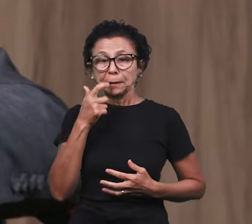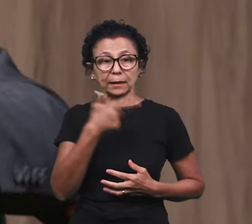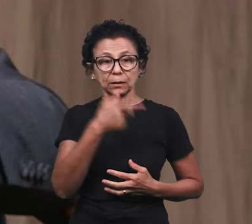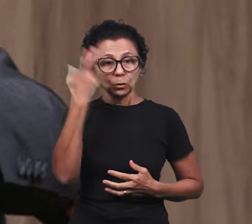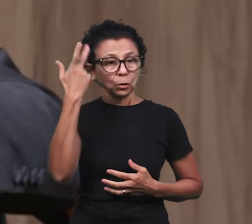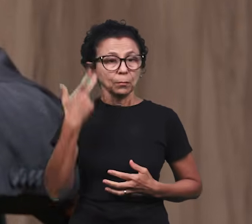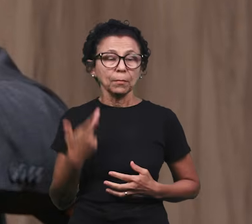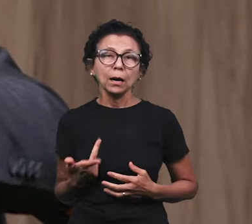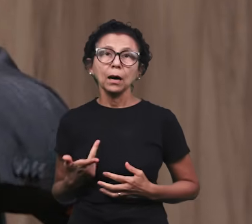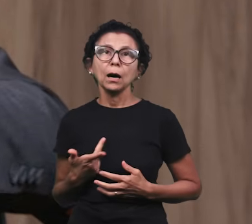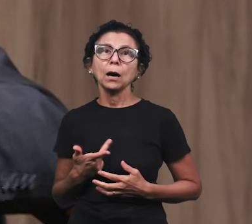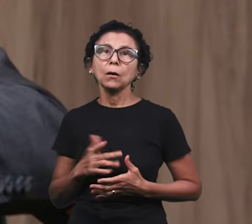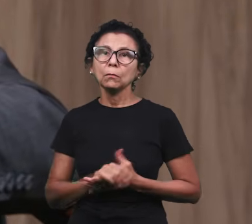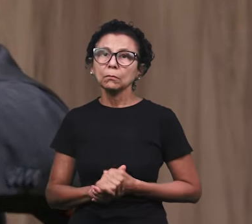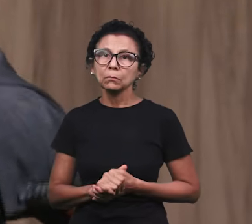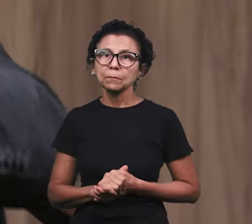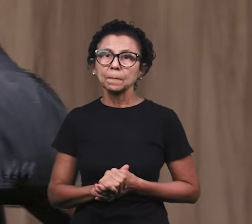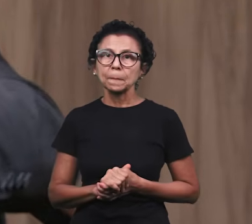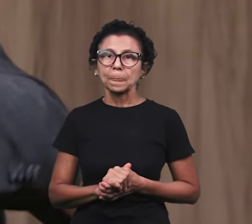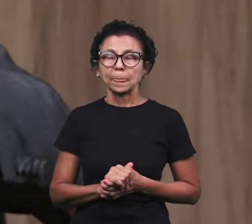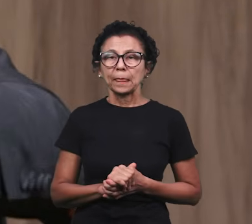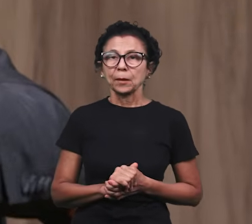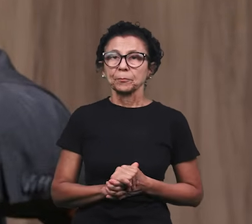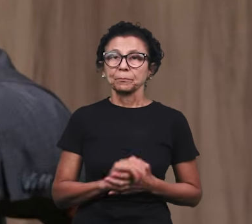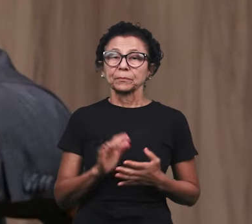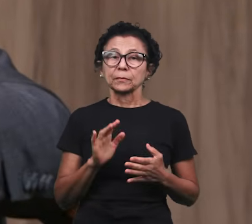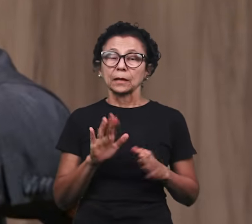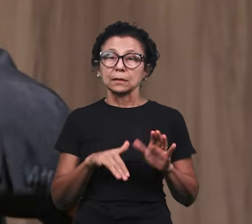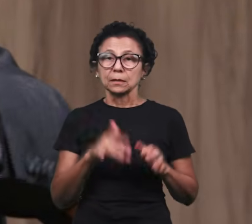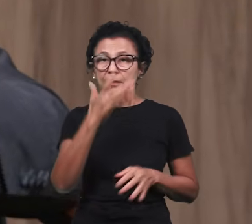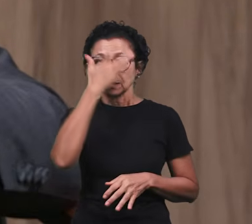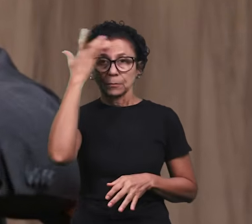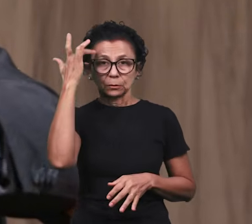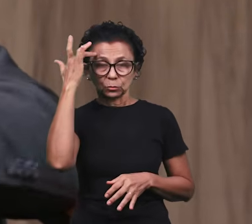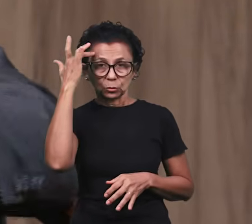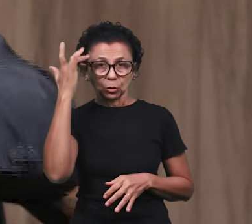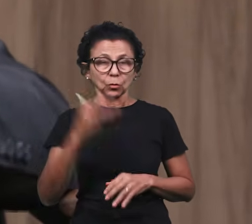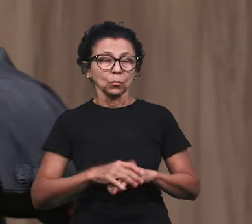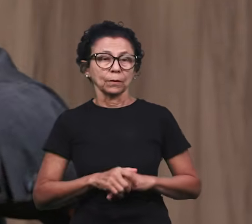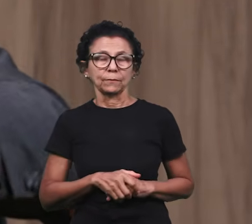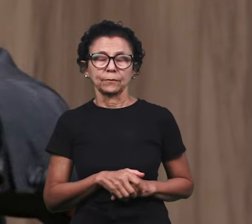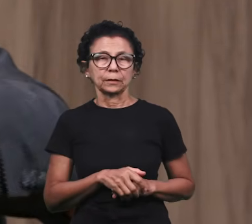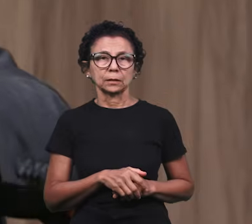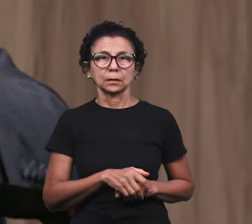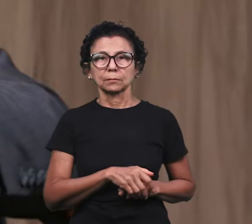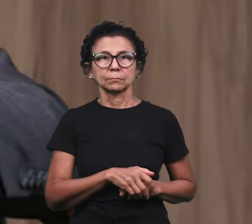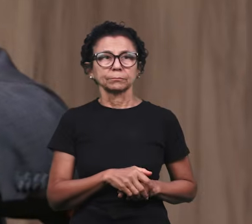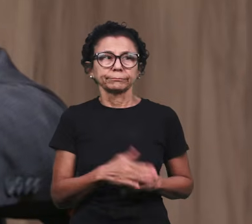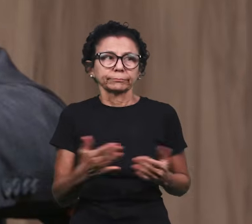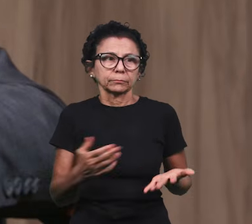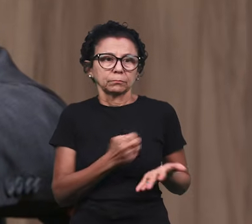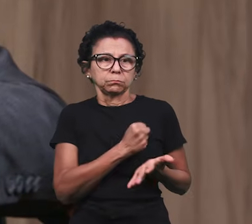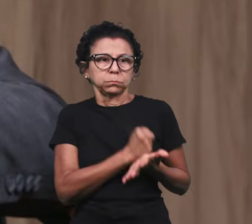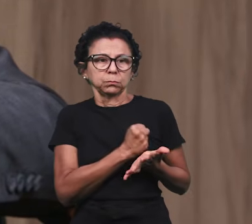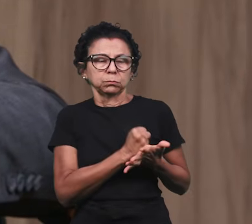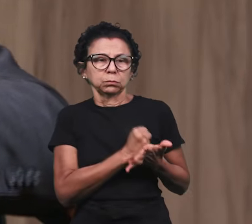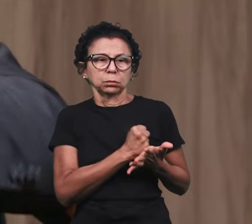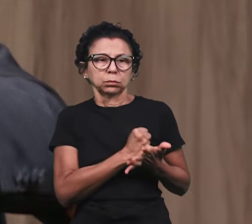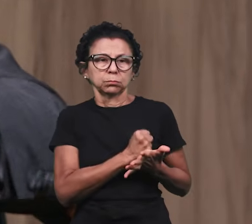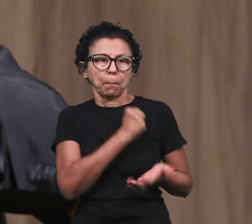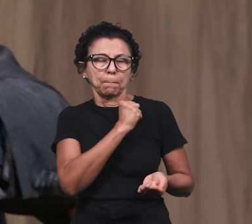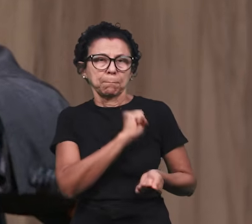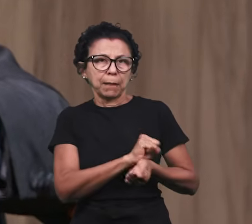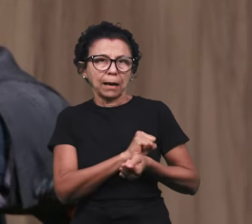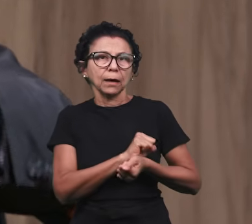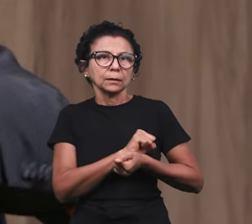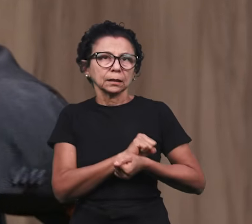existem paradas que o paciente fica 20 minutos. Essas paradas extensas e de 5 minutos, né, para lá,